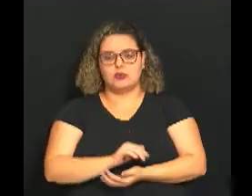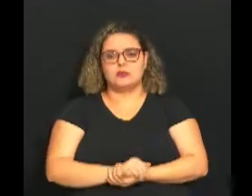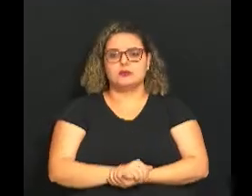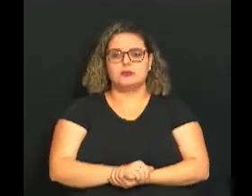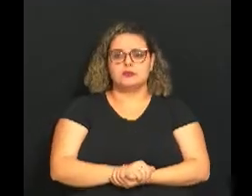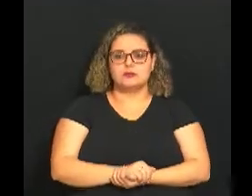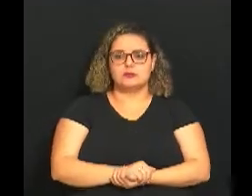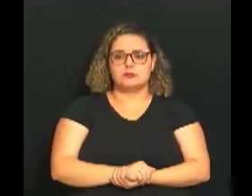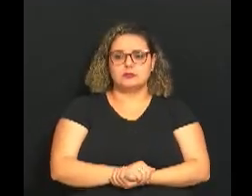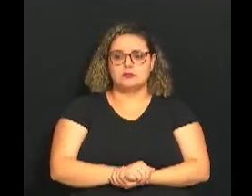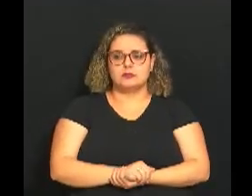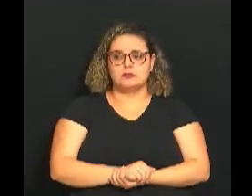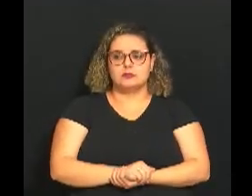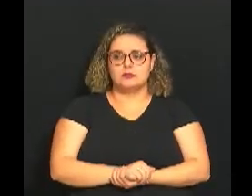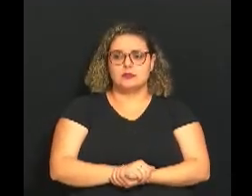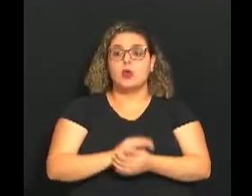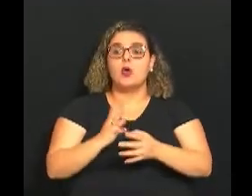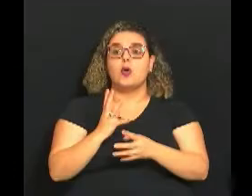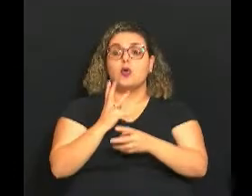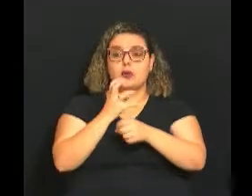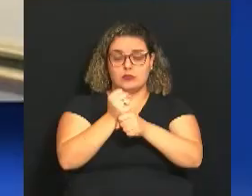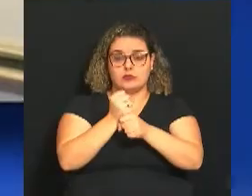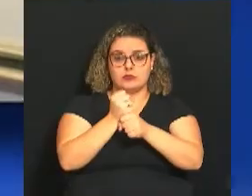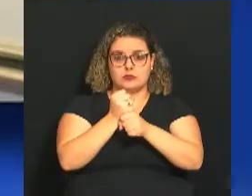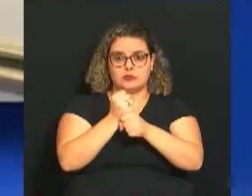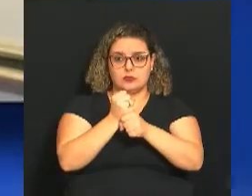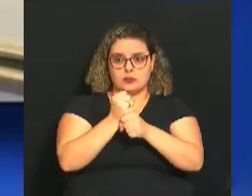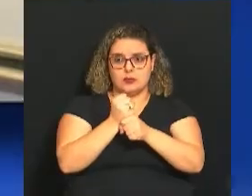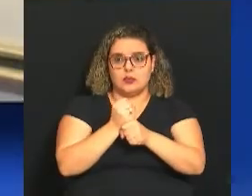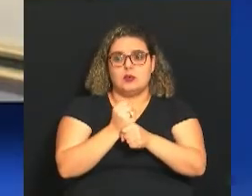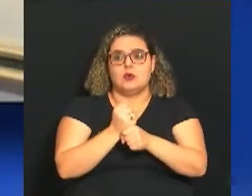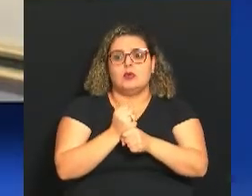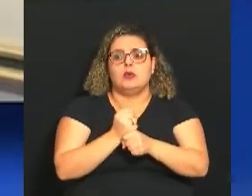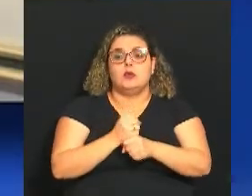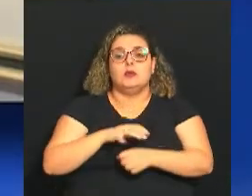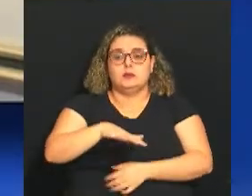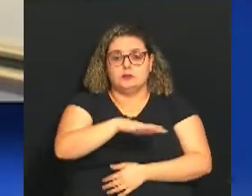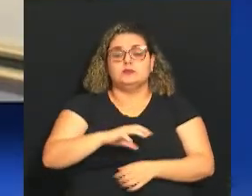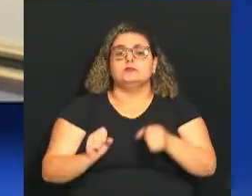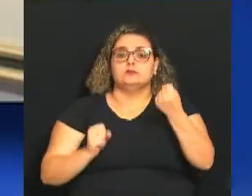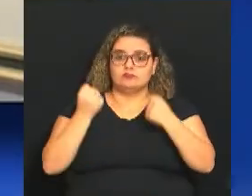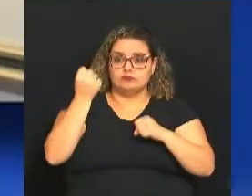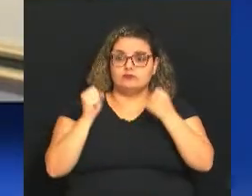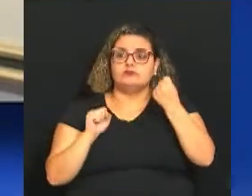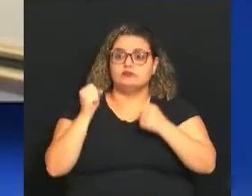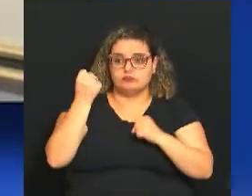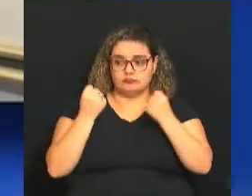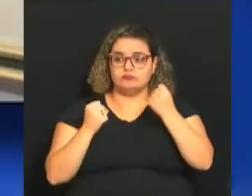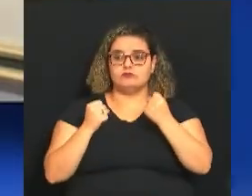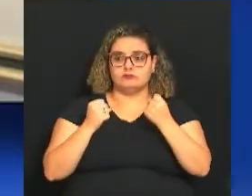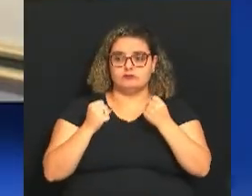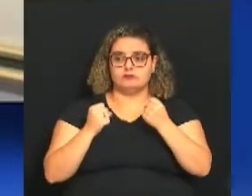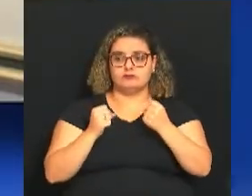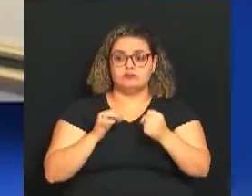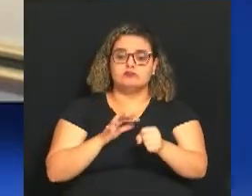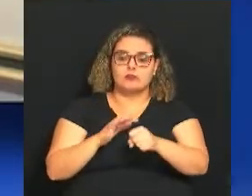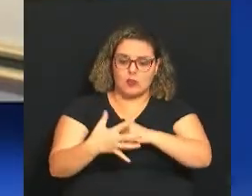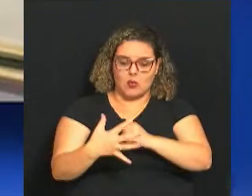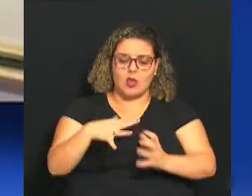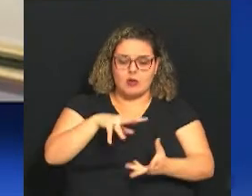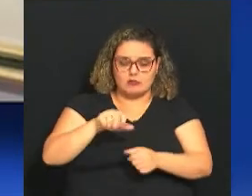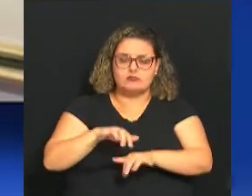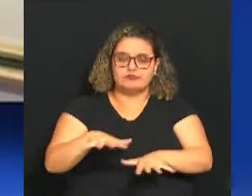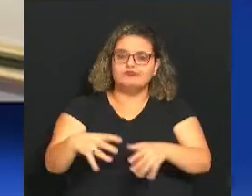O fortalecimento dos polos industriais nas regiões produtoras é uma lição que a pandemia nos ensinou.